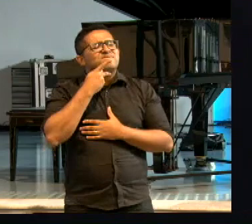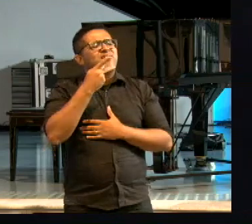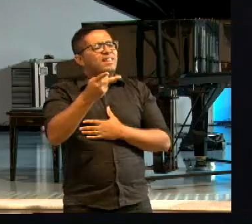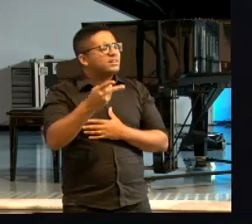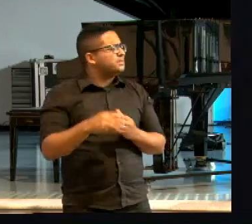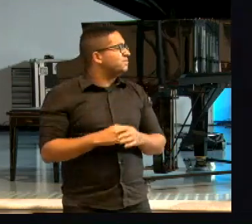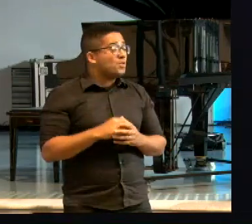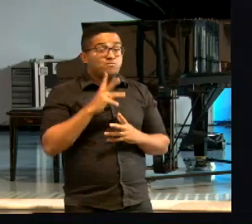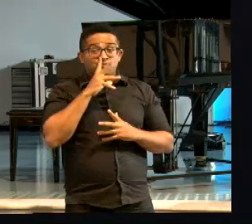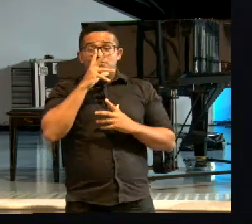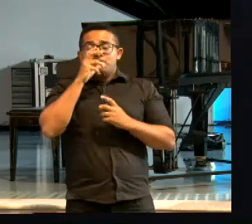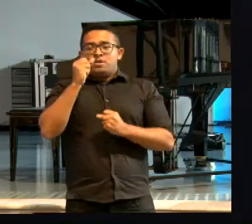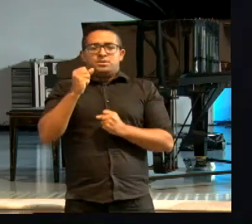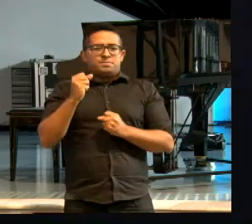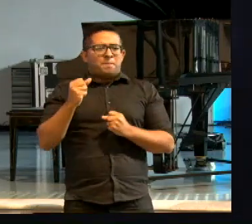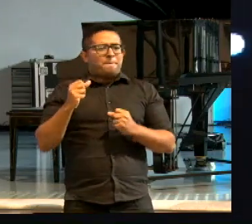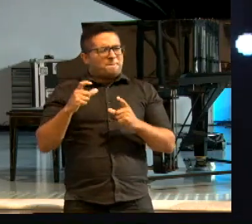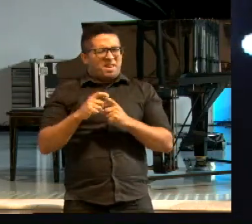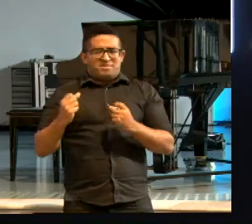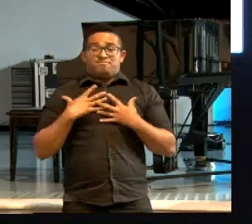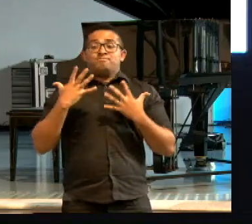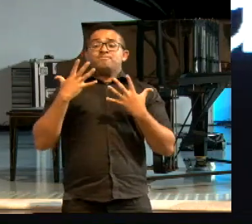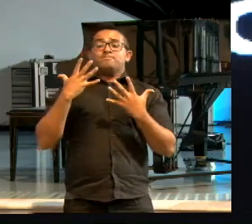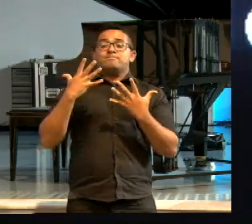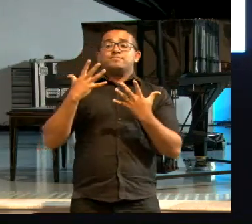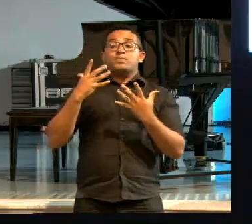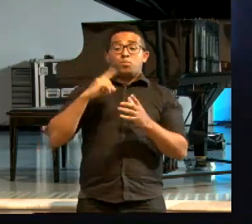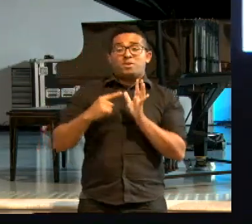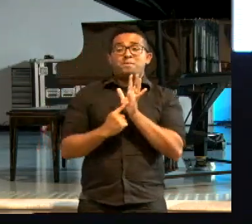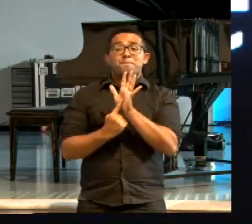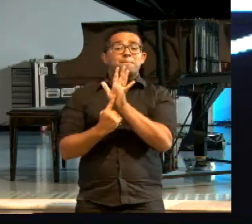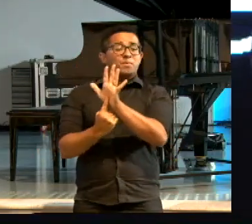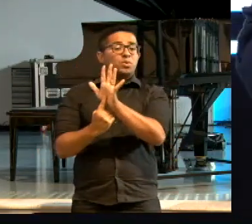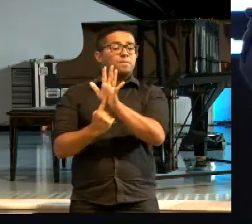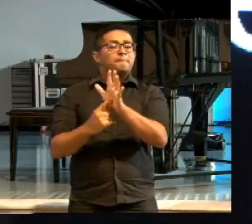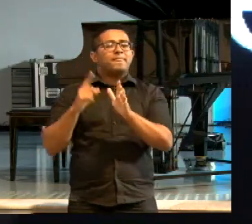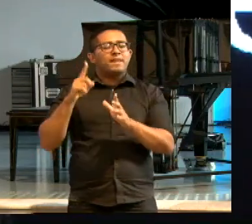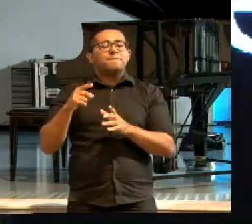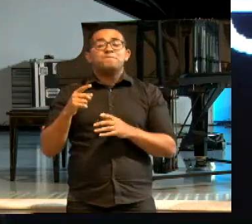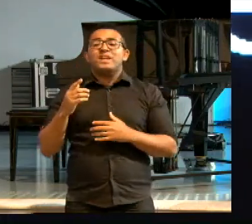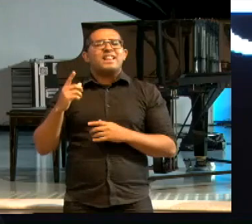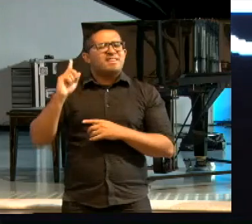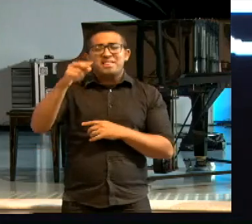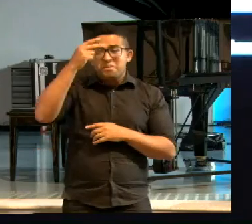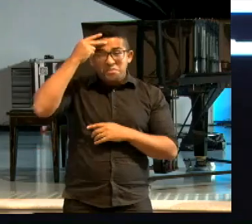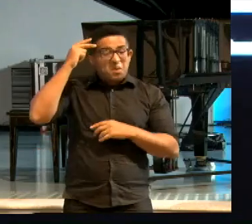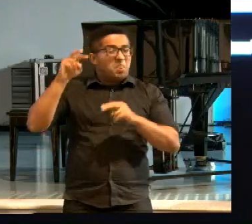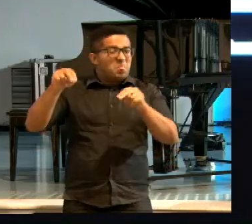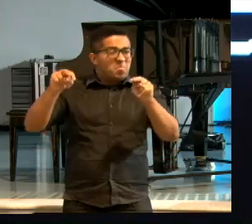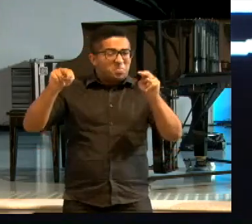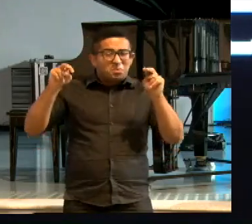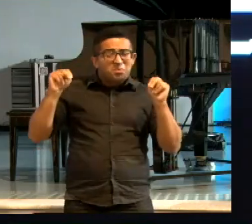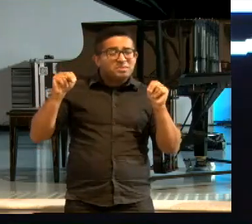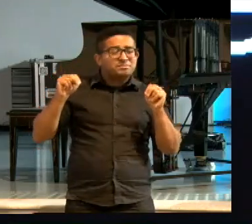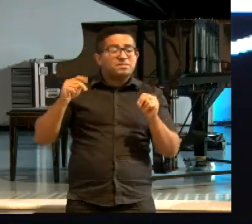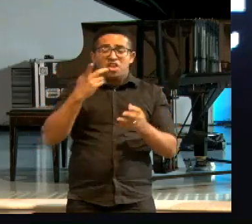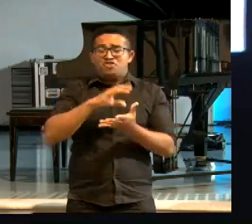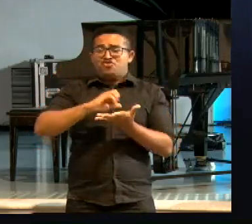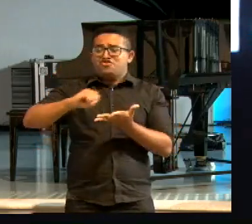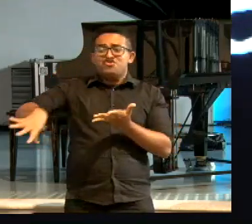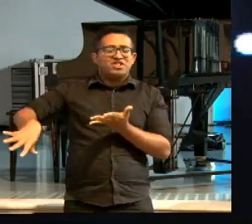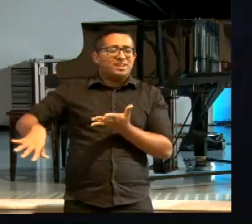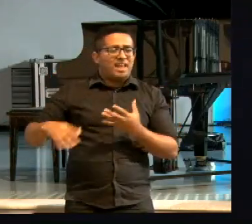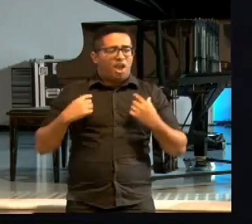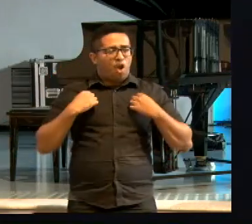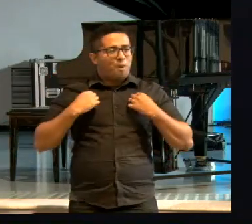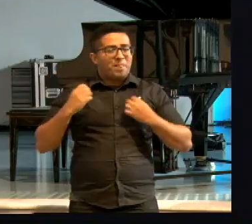declaração forte, porque Ele usa uma expressão de peso. Ele diz: ninguém tira um pedaço de veste